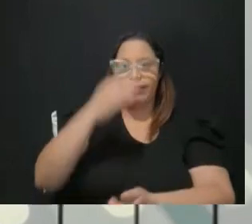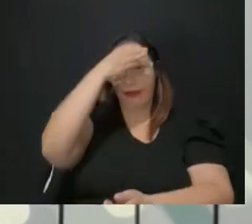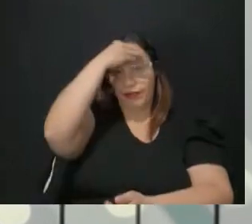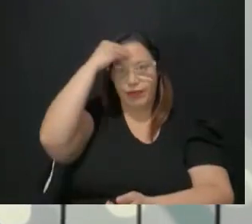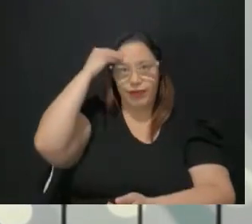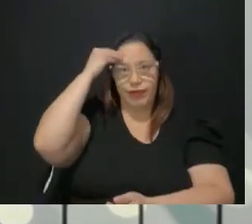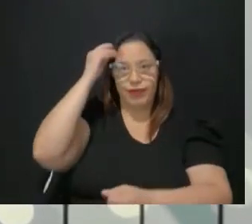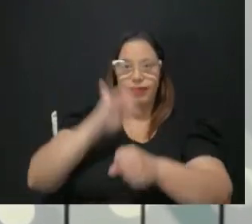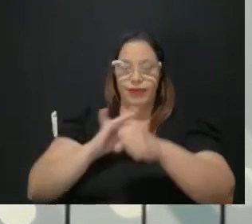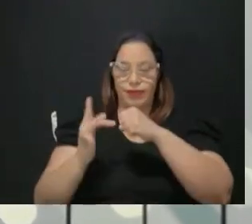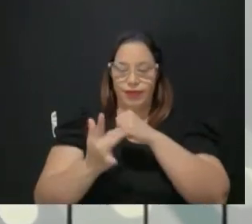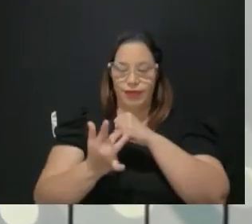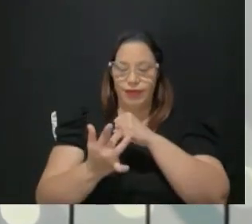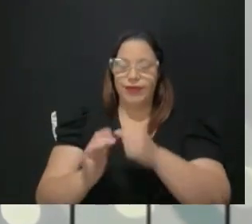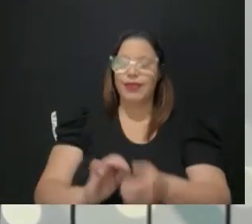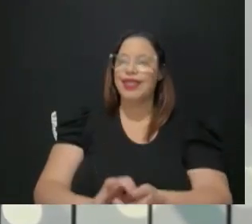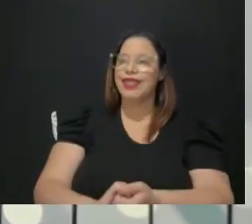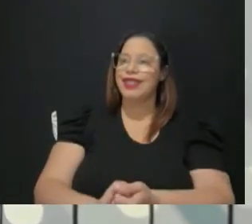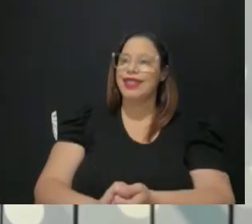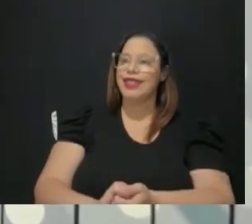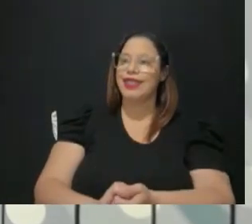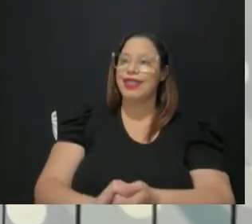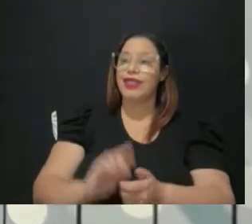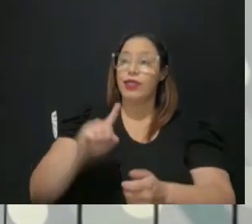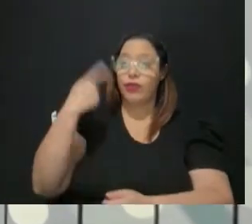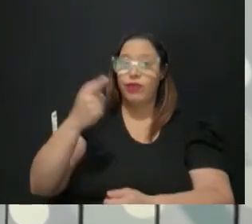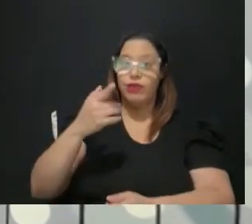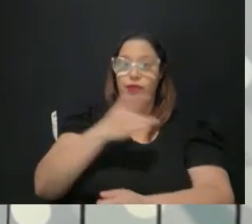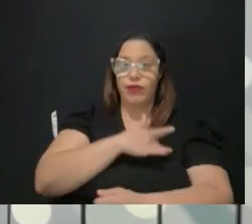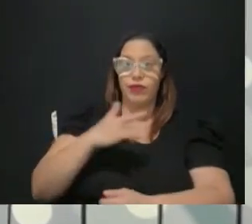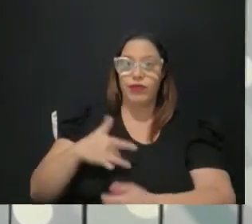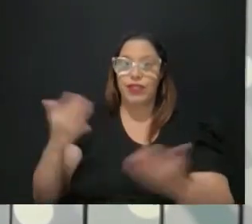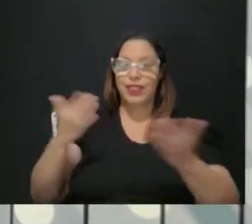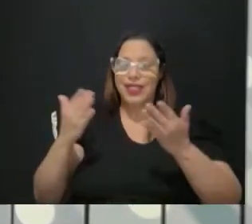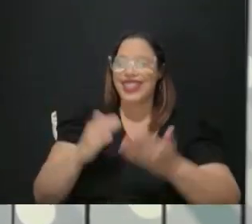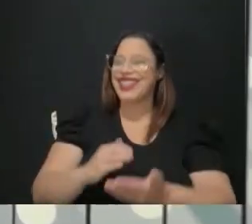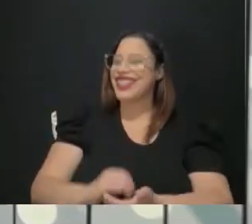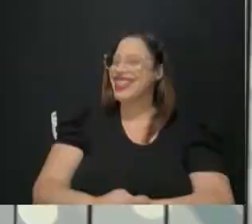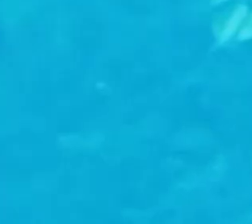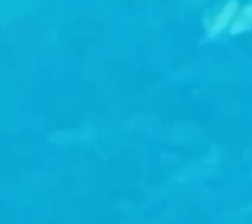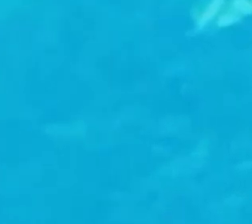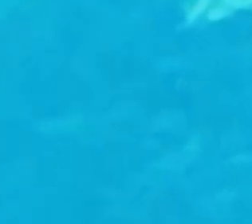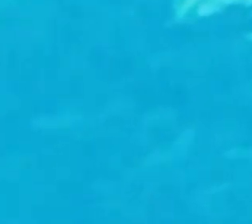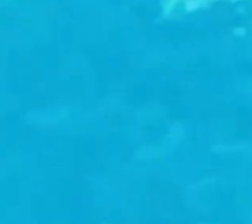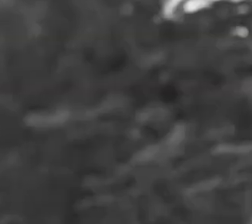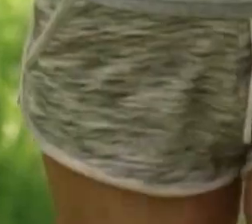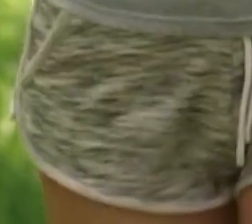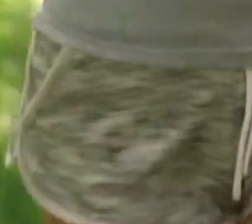se esqueça de nos acompanhar nas redes sociais. Até o próximo Saúde Agora!